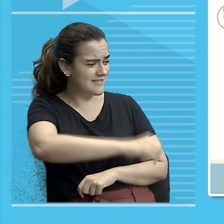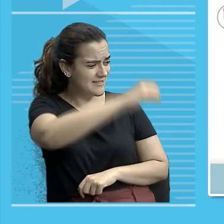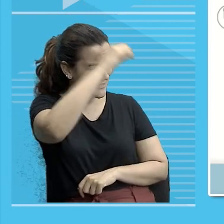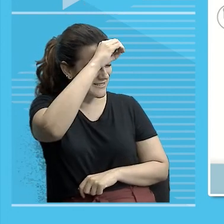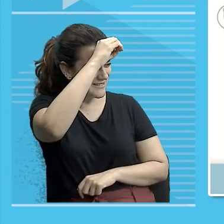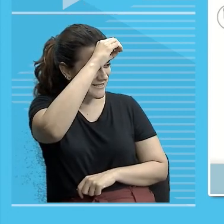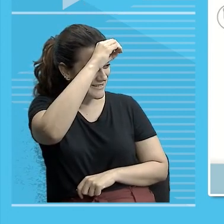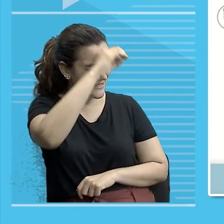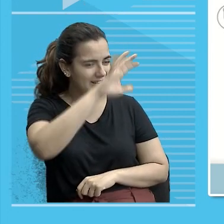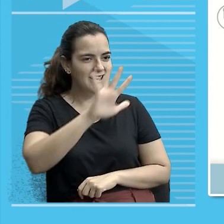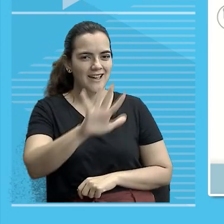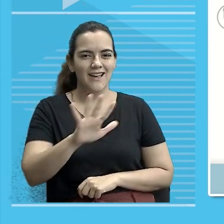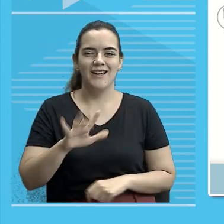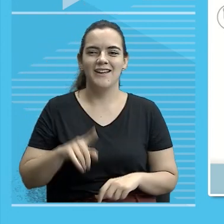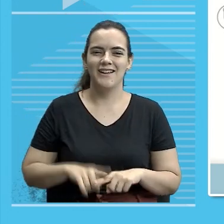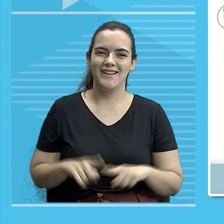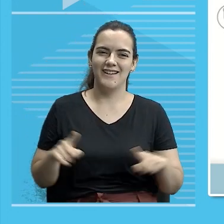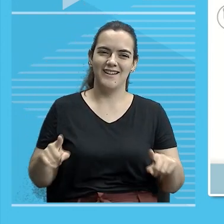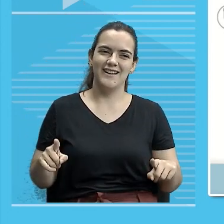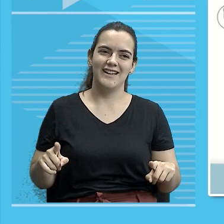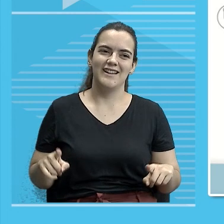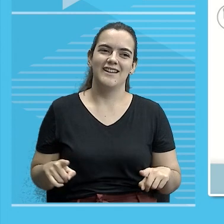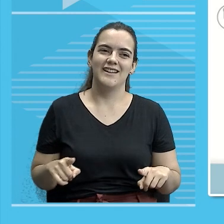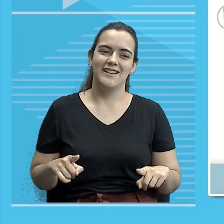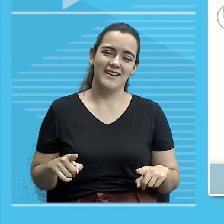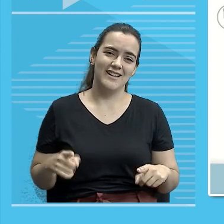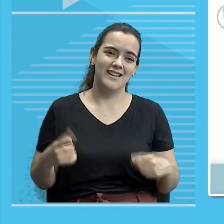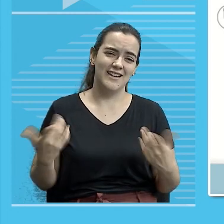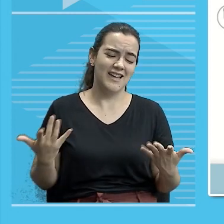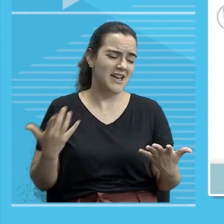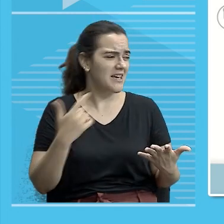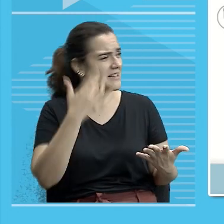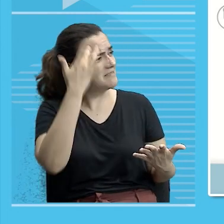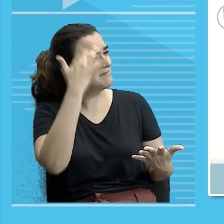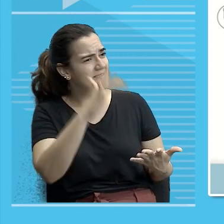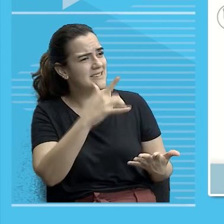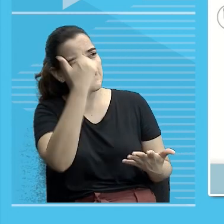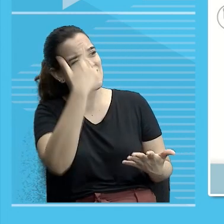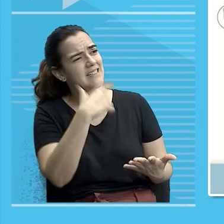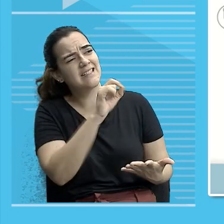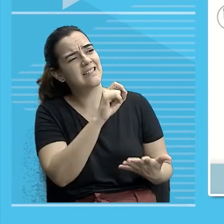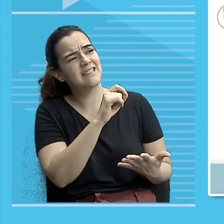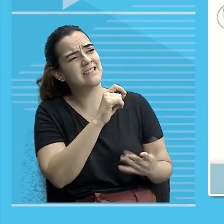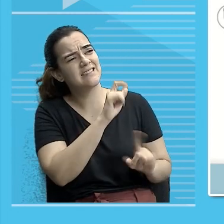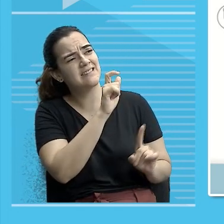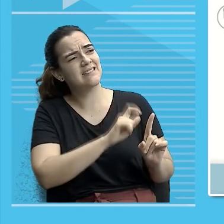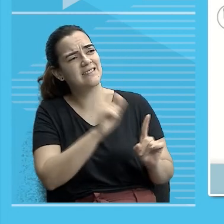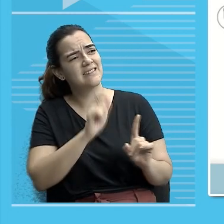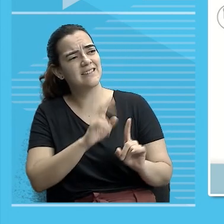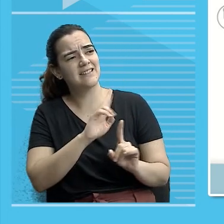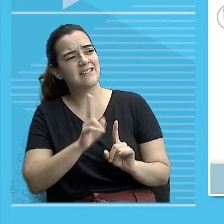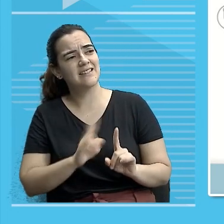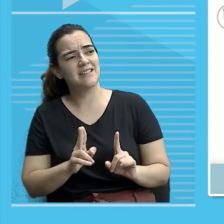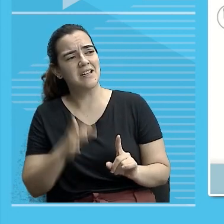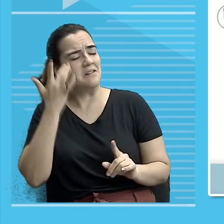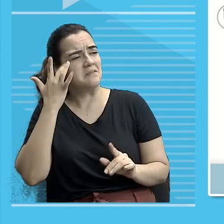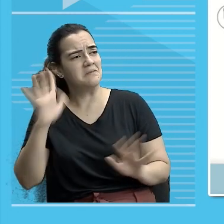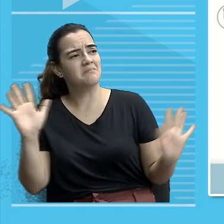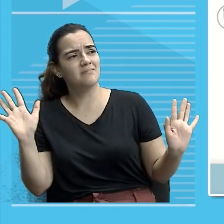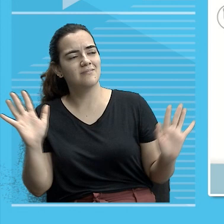gestão de qualidade eu não sei nem quem são esses autores tá aí eu fiz um mapa